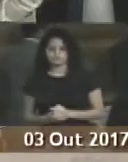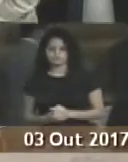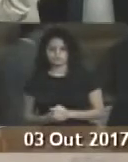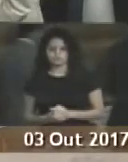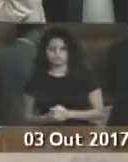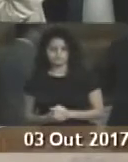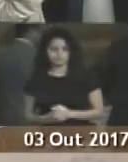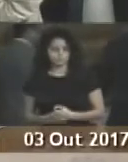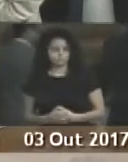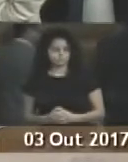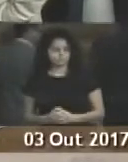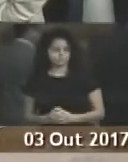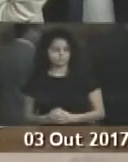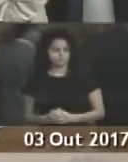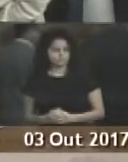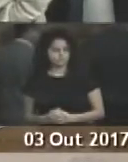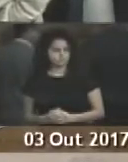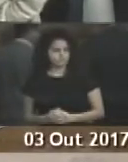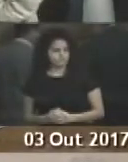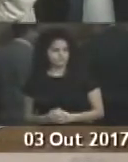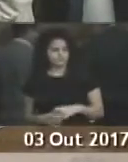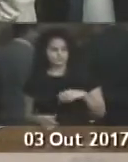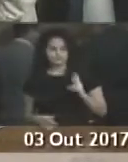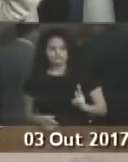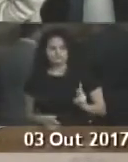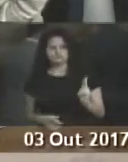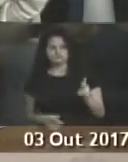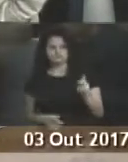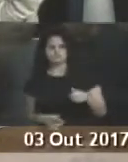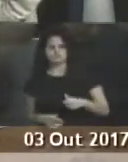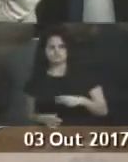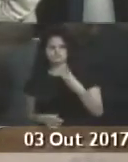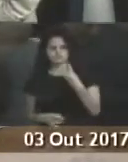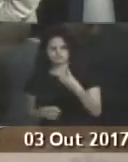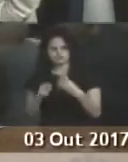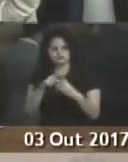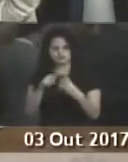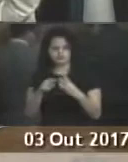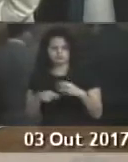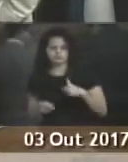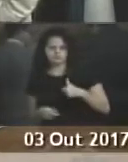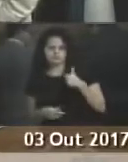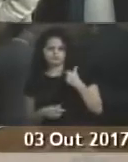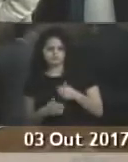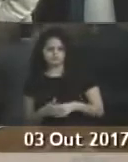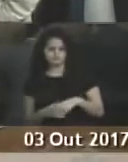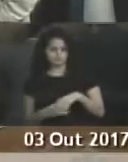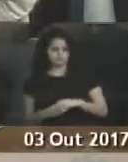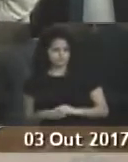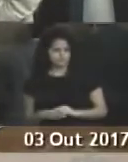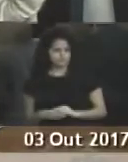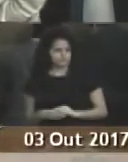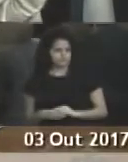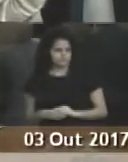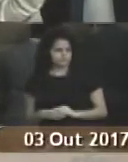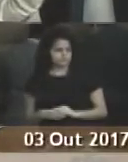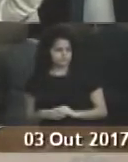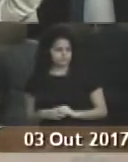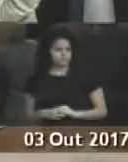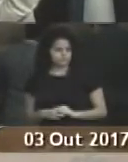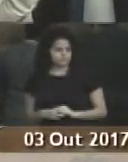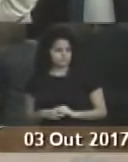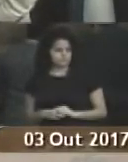categoria, sempre estendendo entre os três melhores do país, na velocidade, na oceânica e nos campeonatos interestaduais,